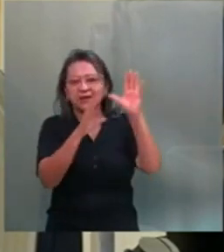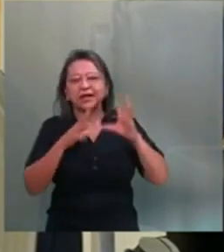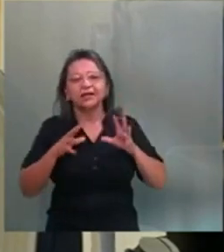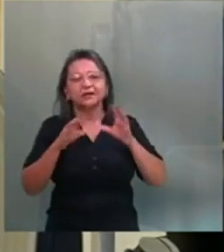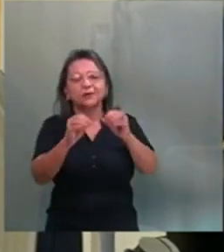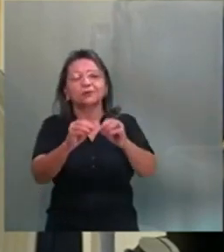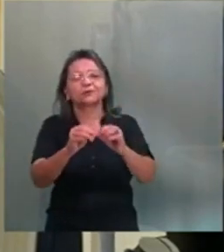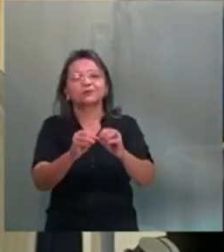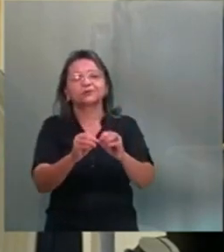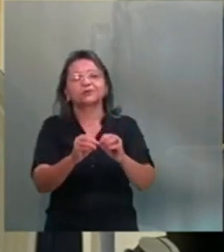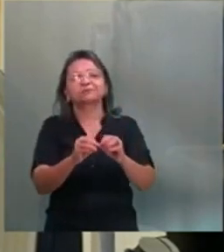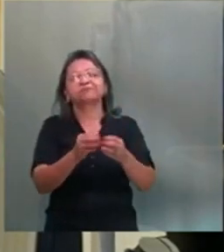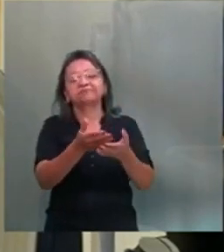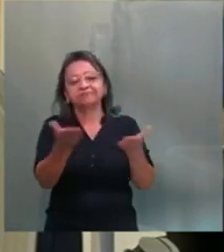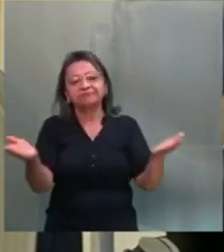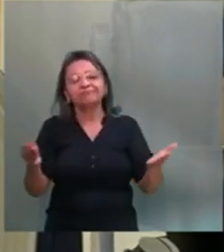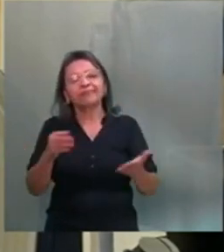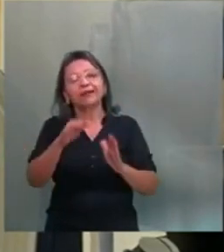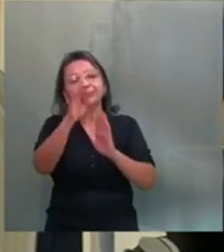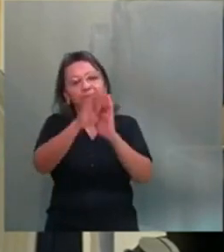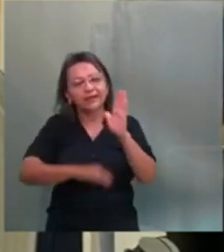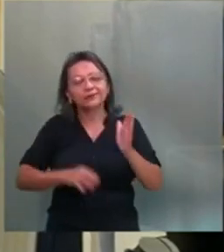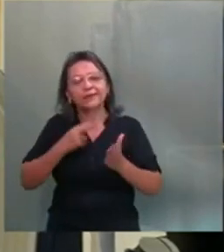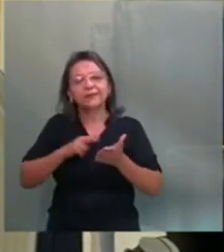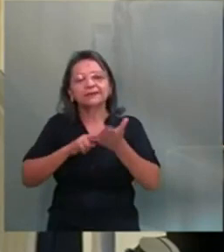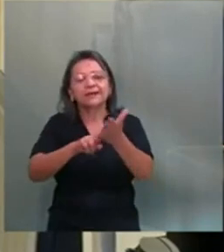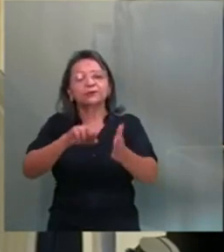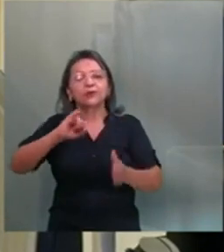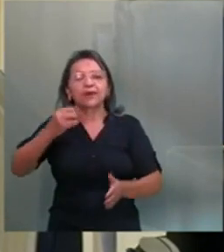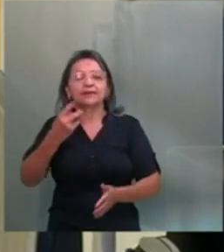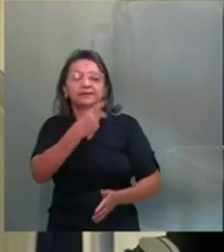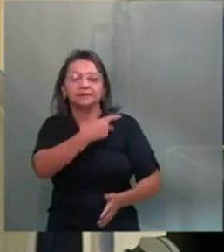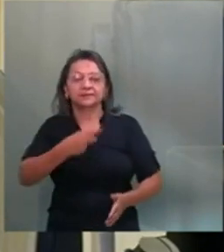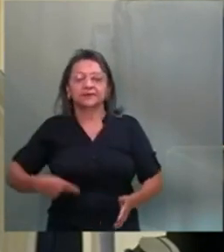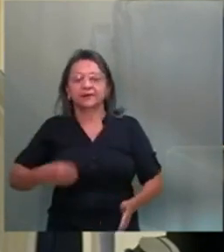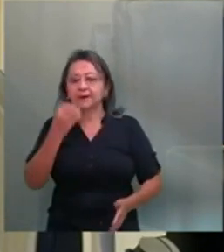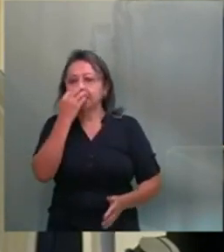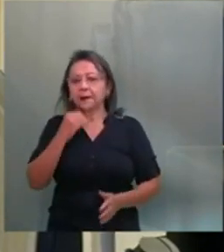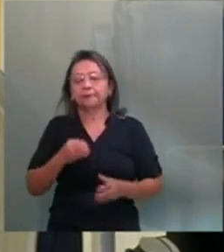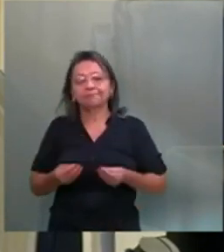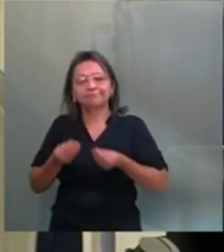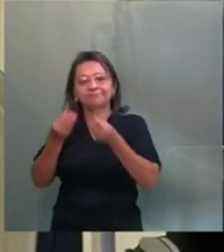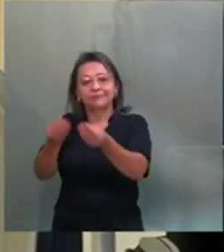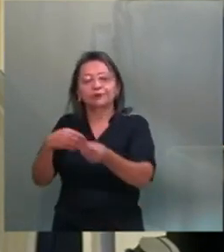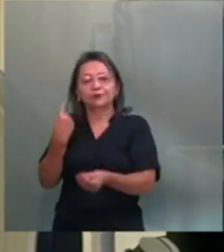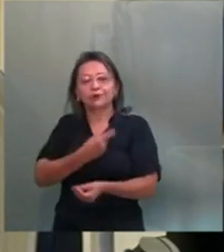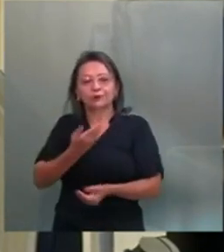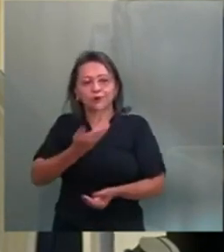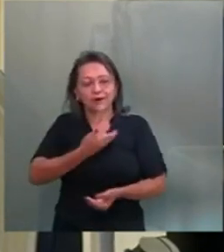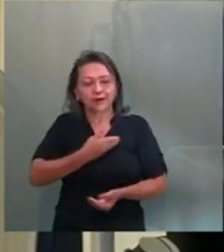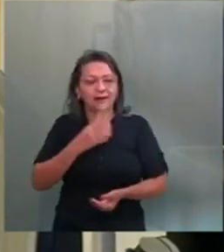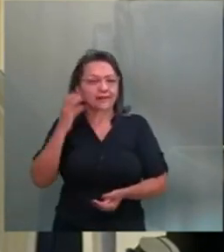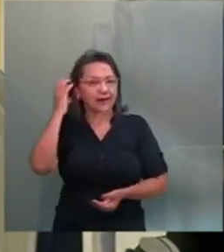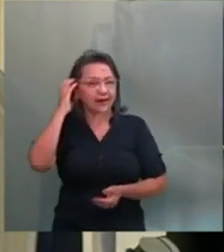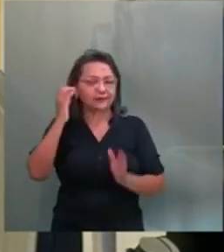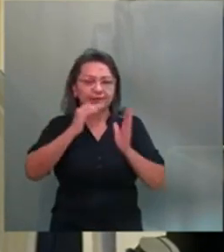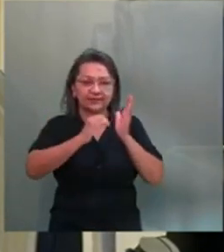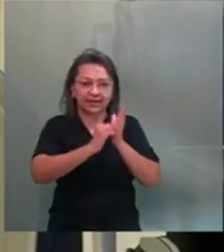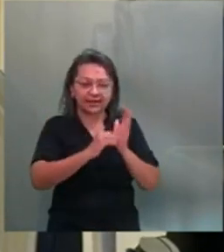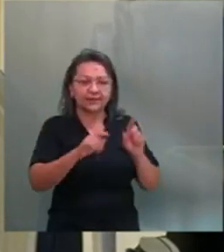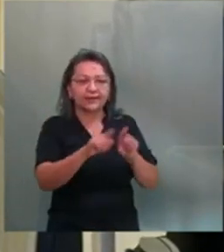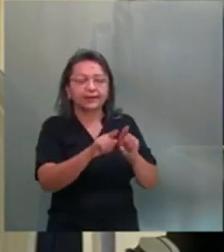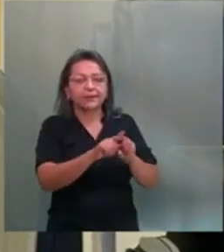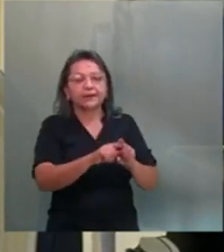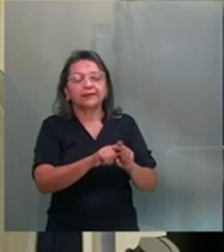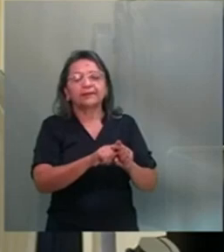São as palavras do ex-presidente José Sarney para os nossos colegas da Rádio Senado e também da